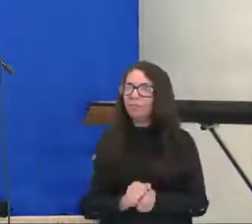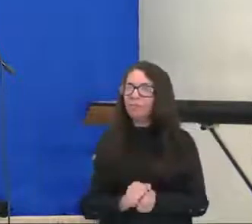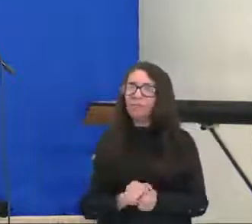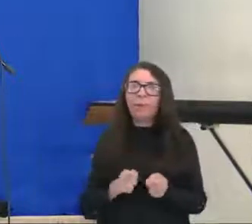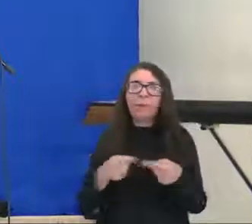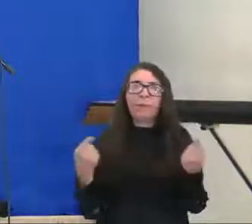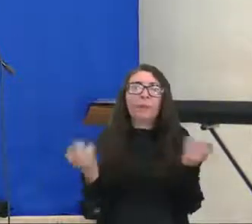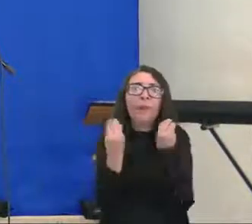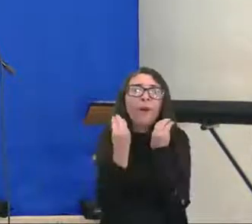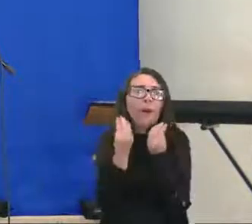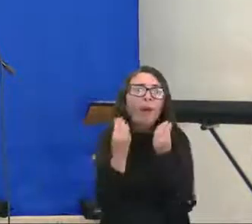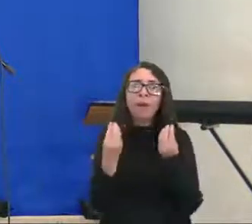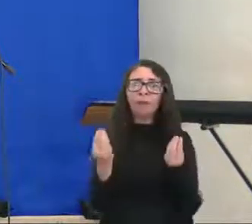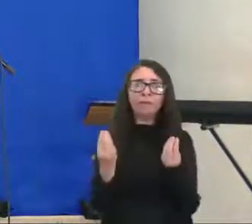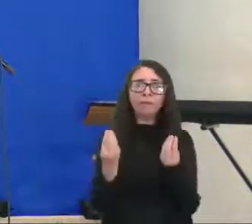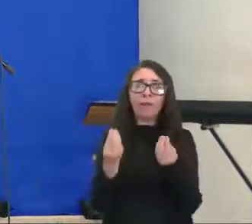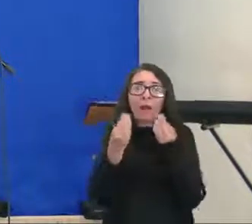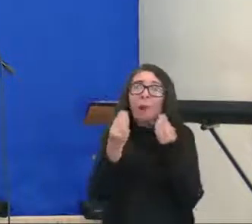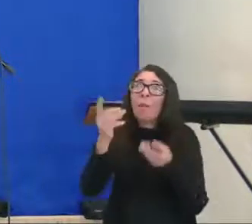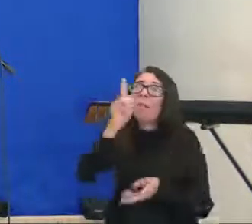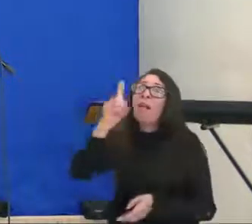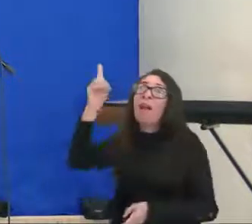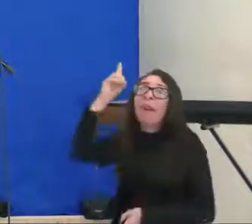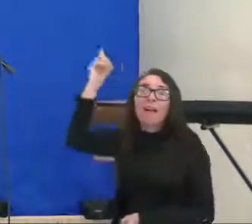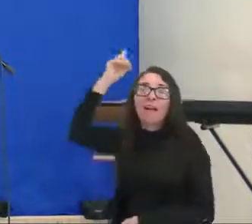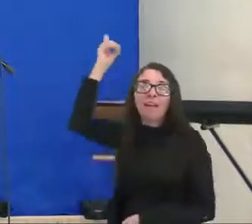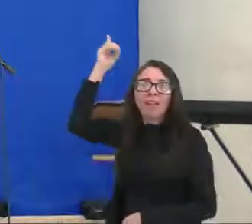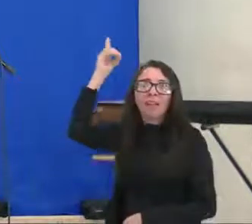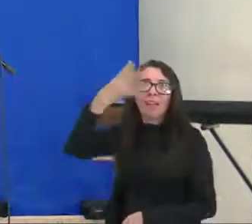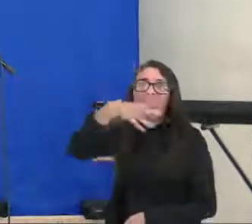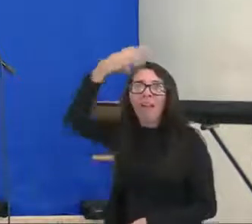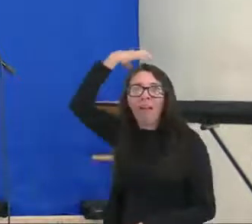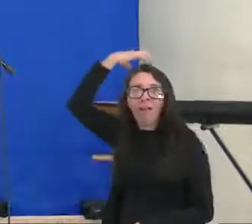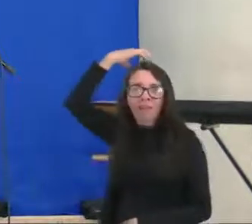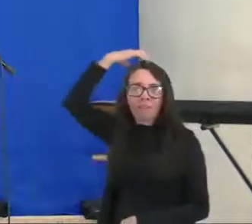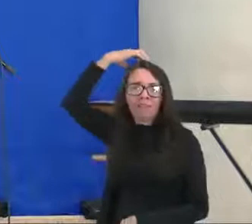quem que chamou Davi e capacitou ele? Né?